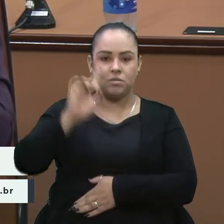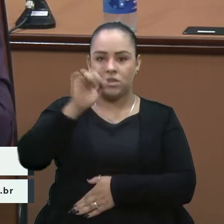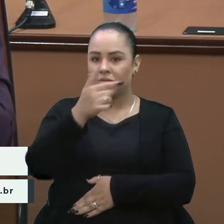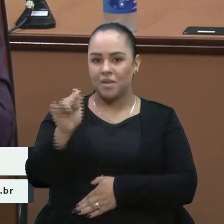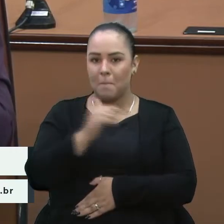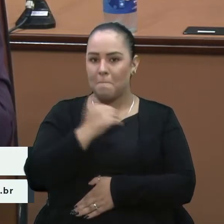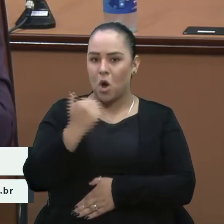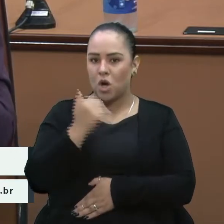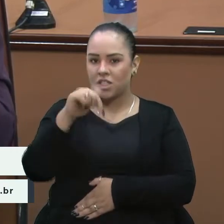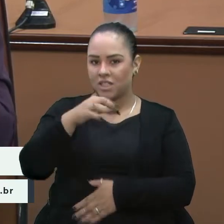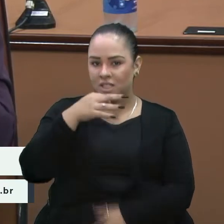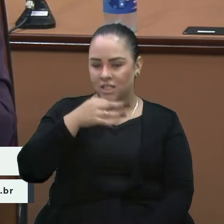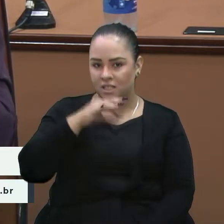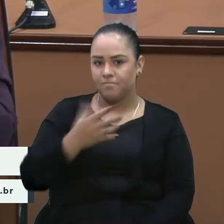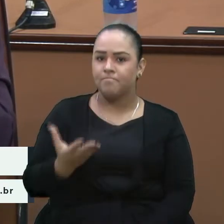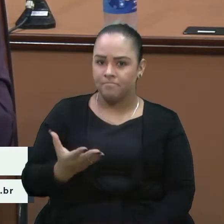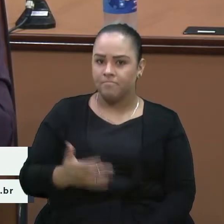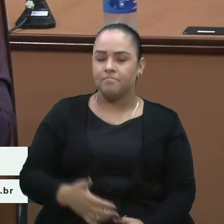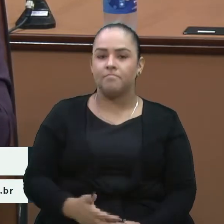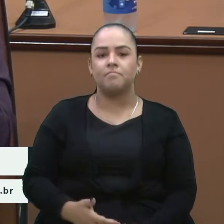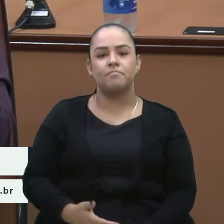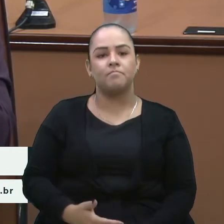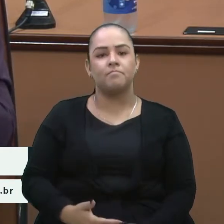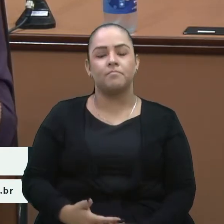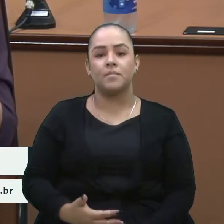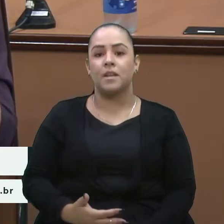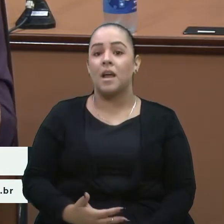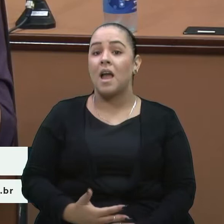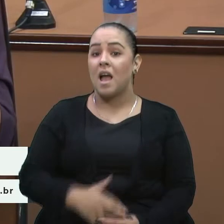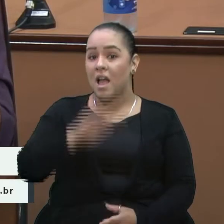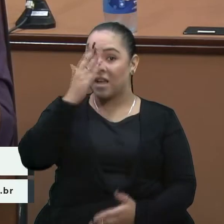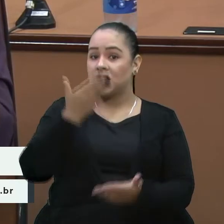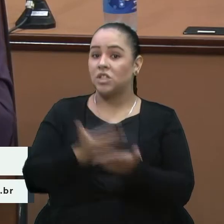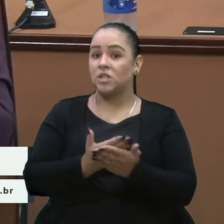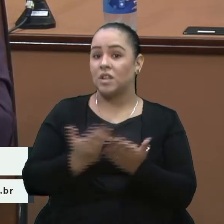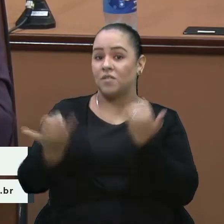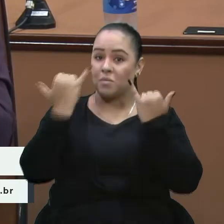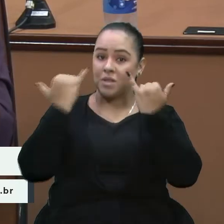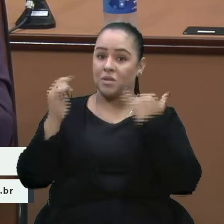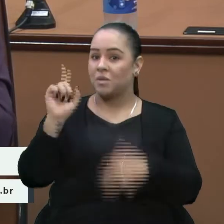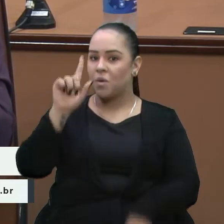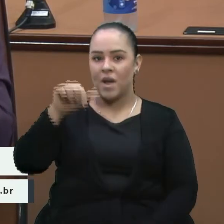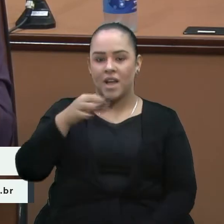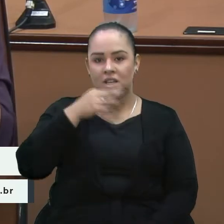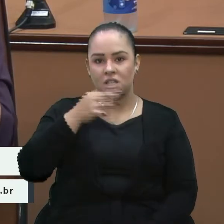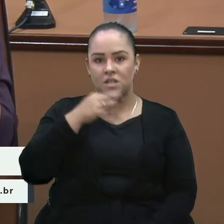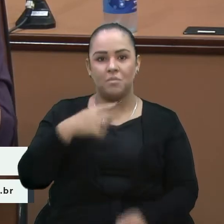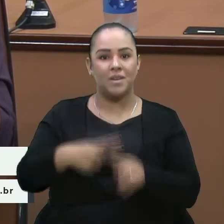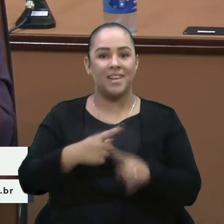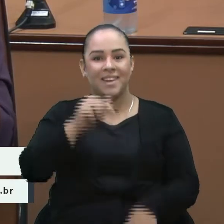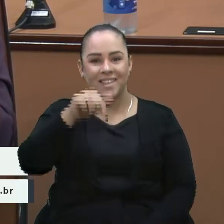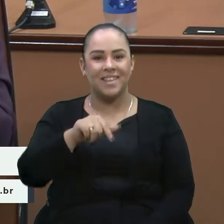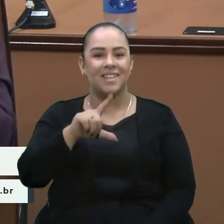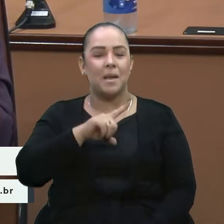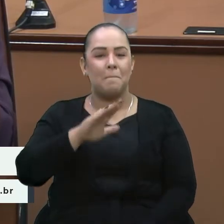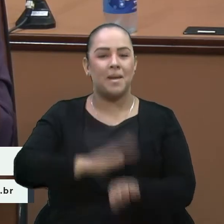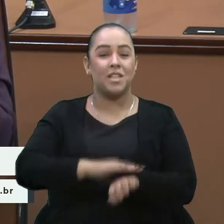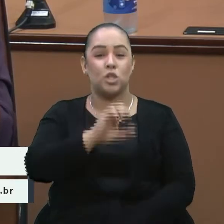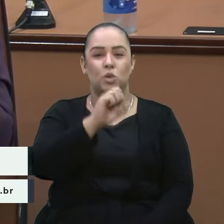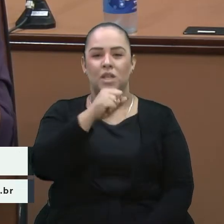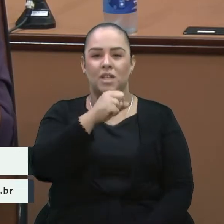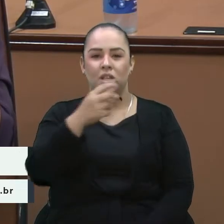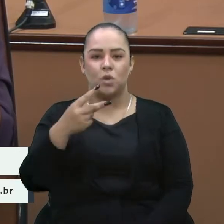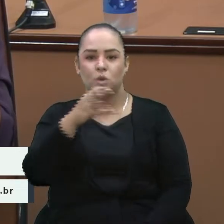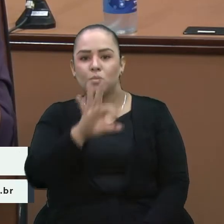aqui em Caxias. Então, acho que esses dados não estão para Caxias. Graças a Deus, Caxias está com mais de 82% de